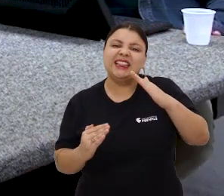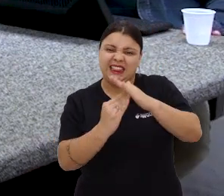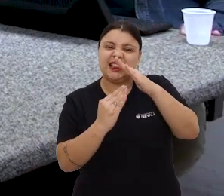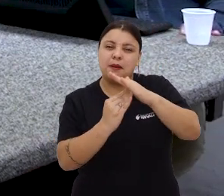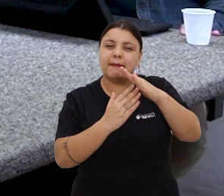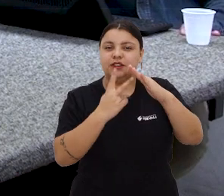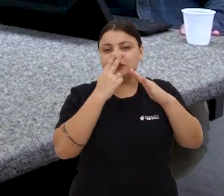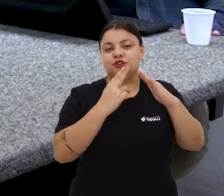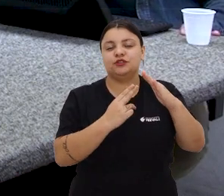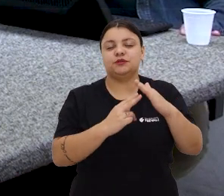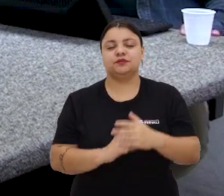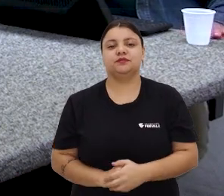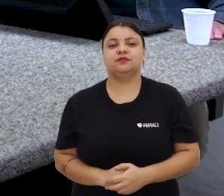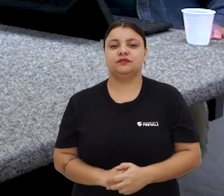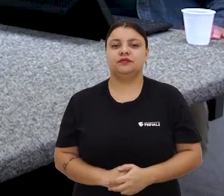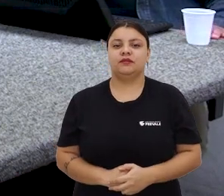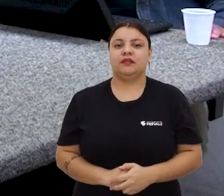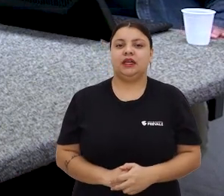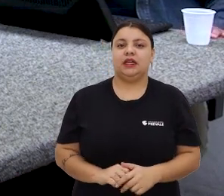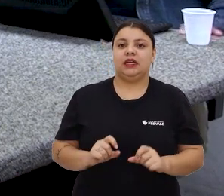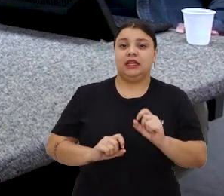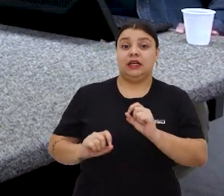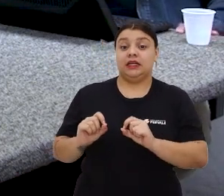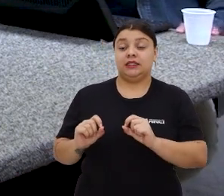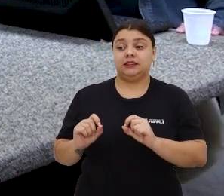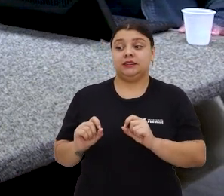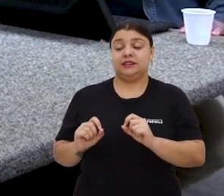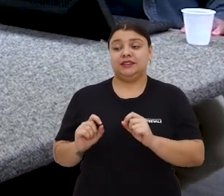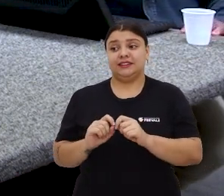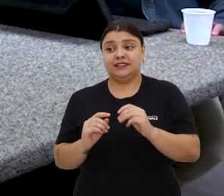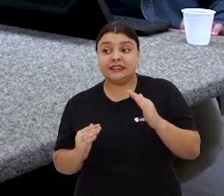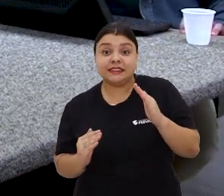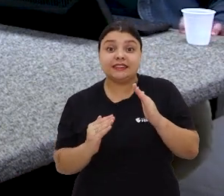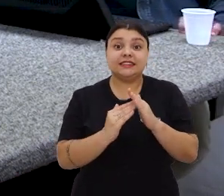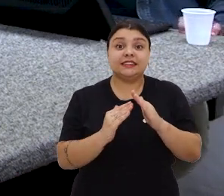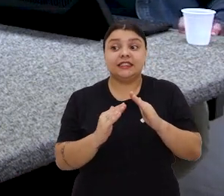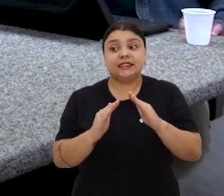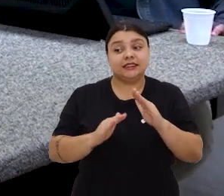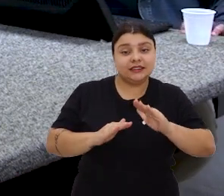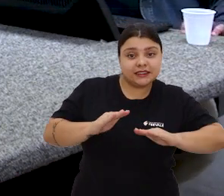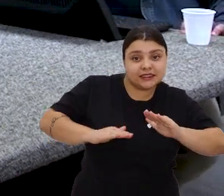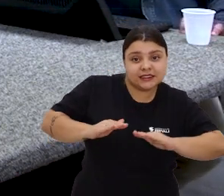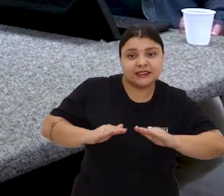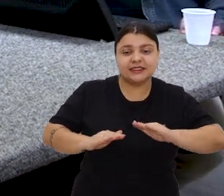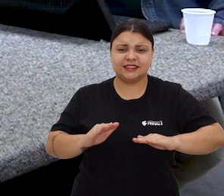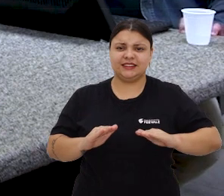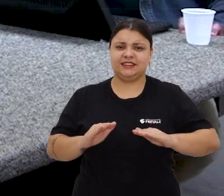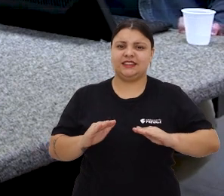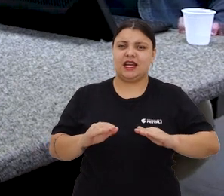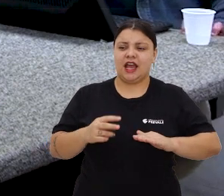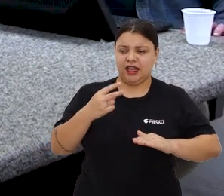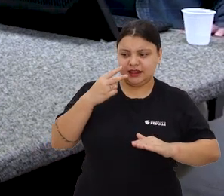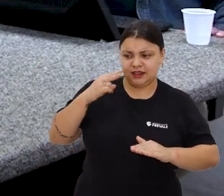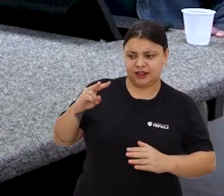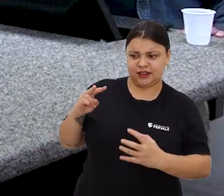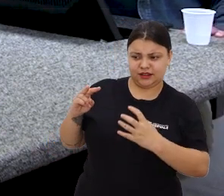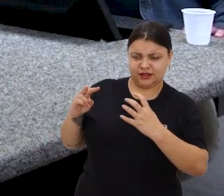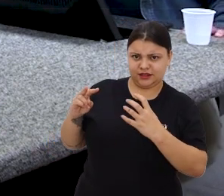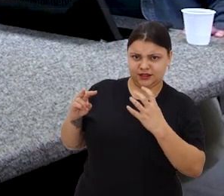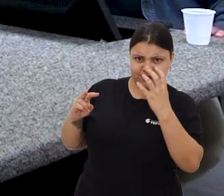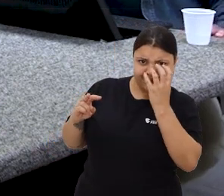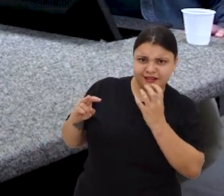limites. Né? Pá, fui demais, fui na dosagem, ver a reação, daqui a pouco ele ficou